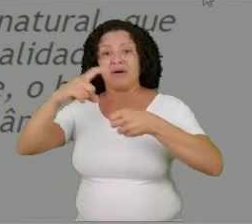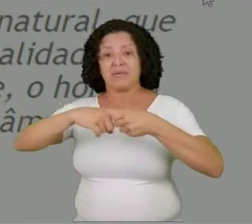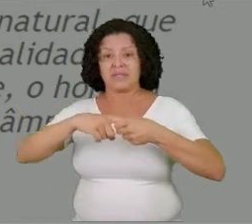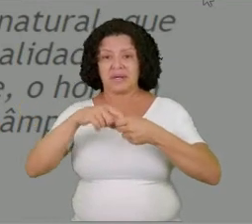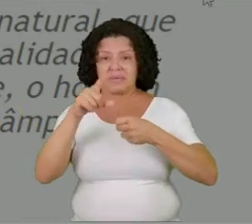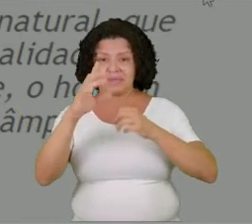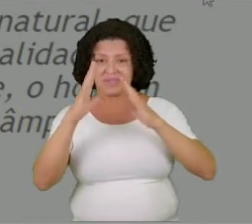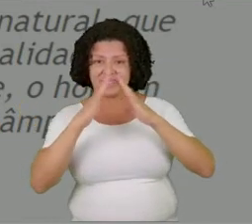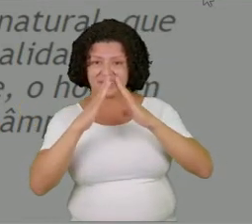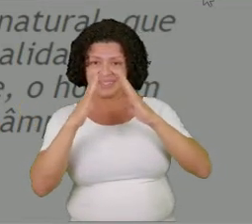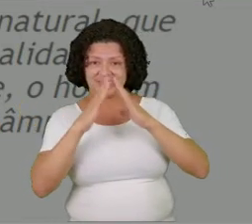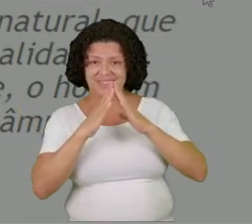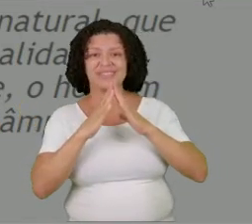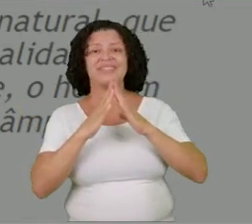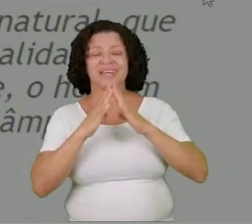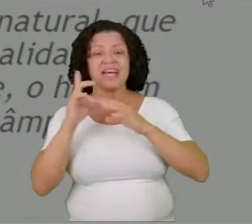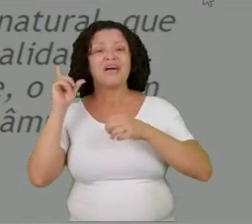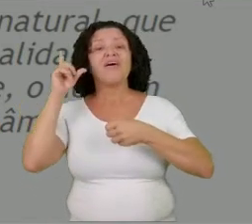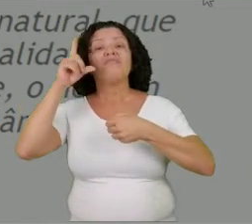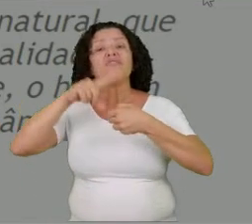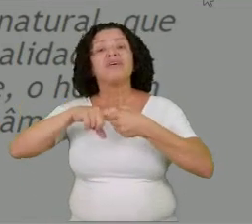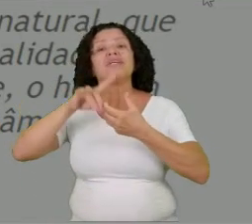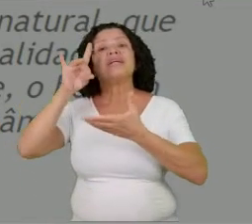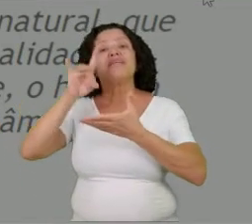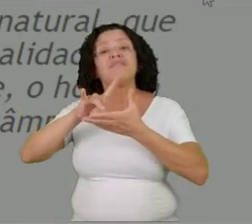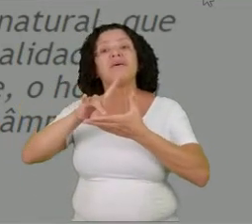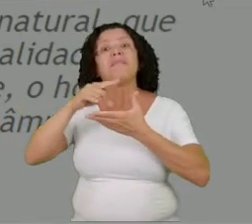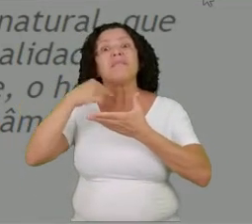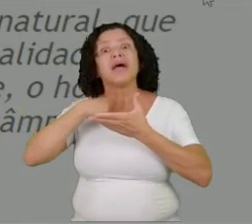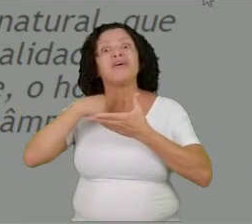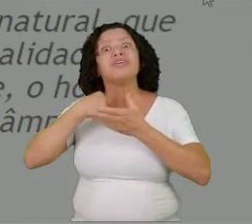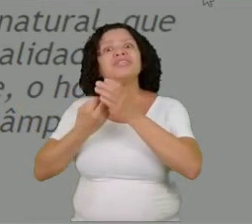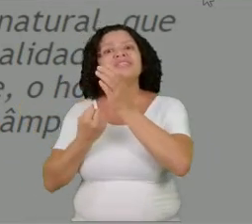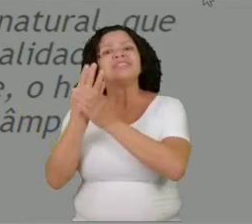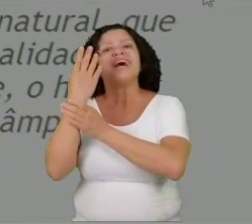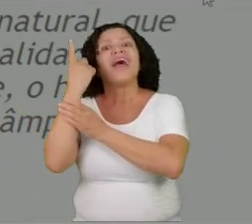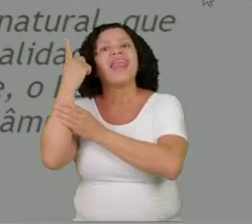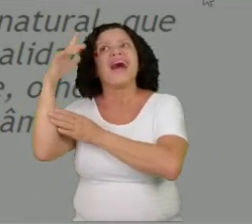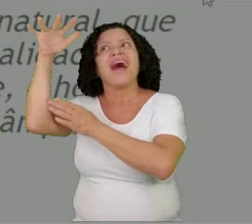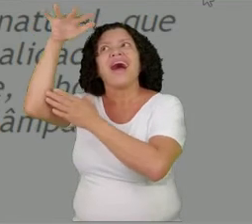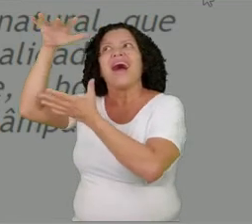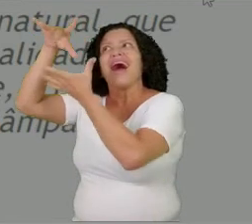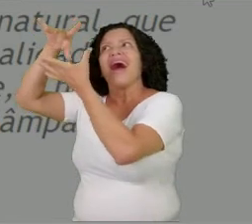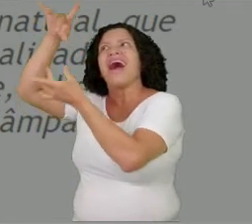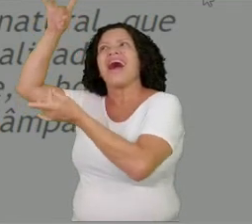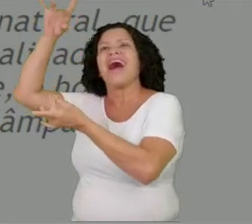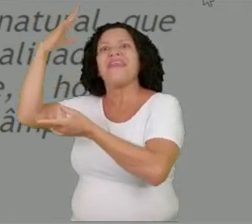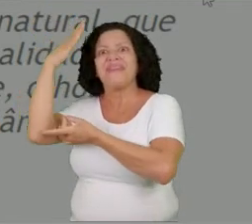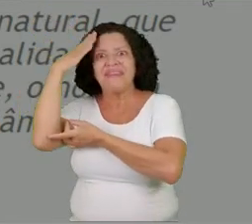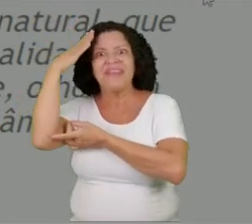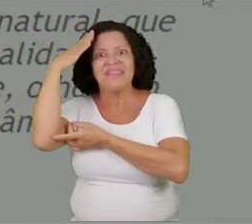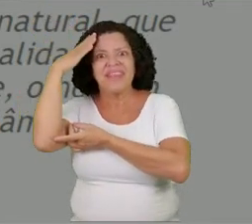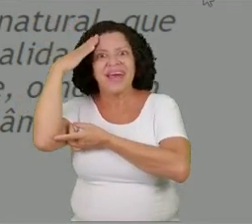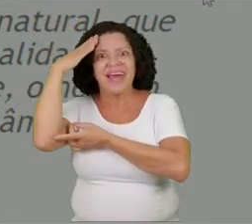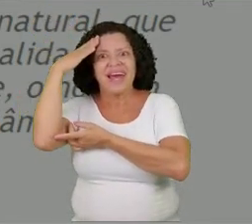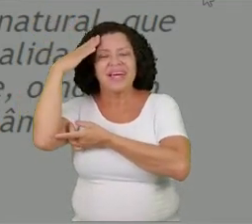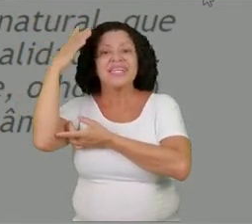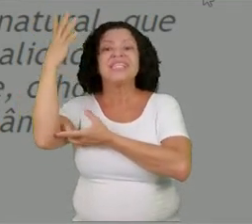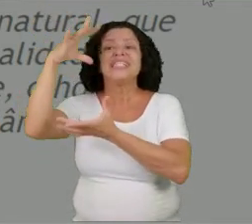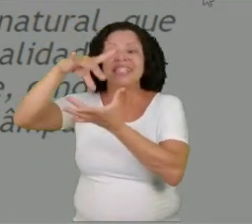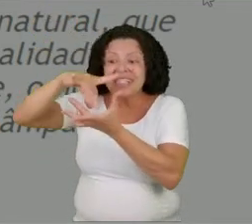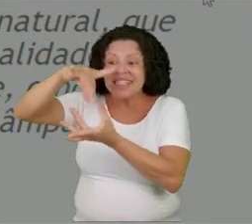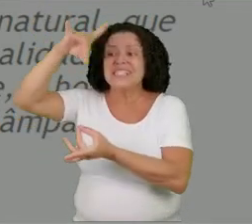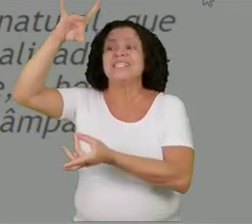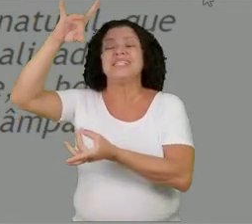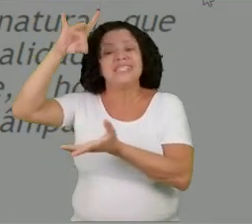para a nossa casa, a gente vai voltar para realmente onde viemos, na condição que viemos, na condição de